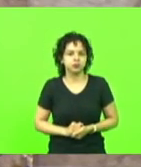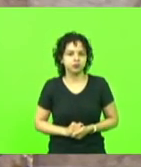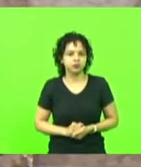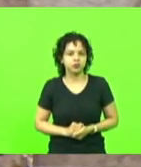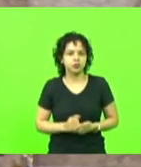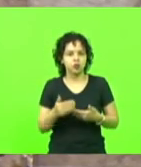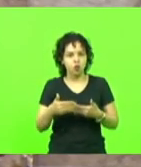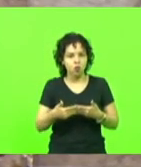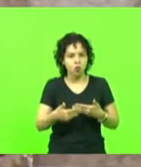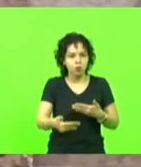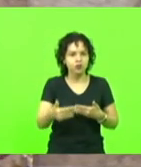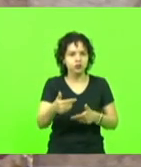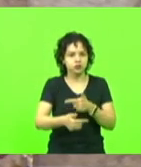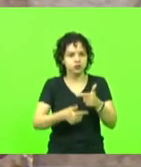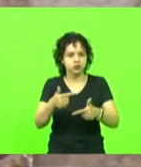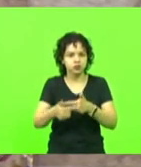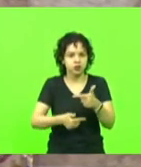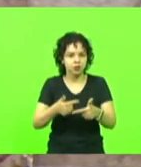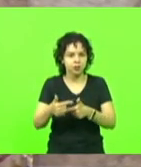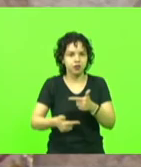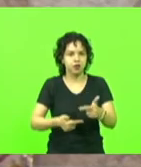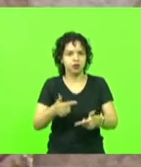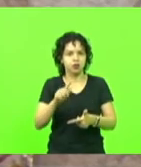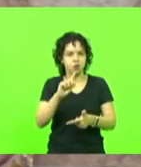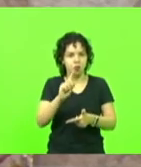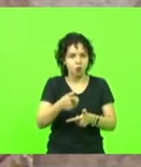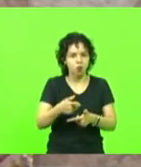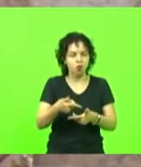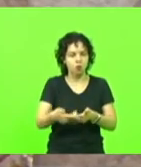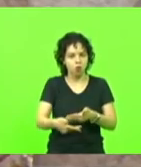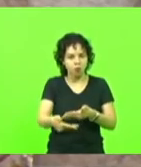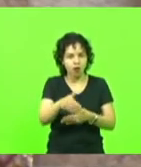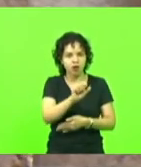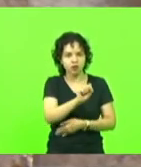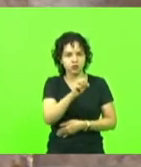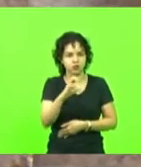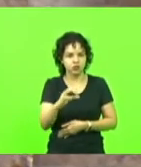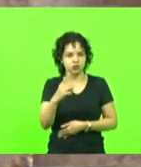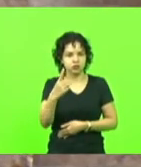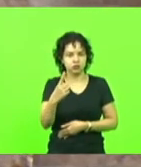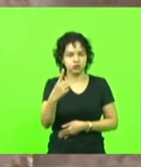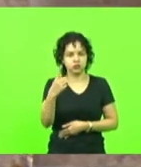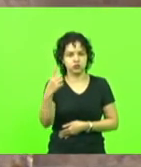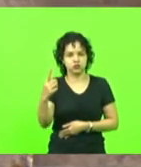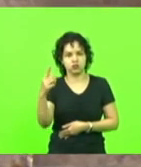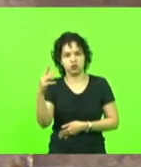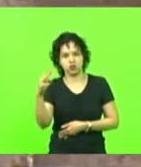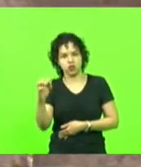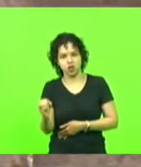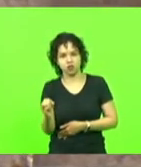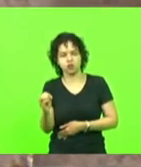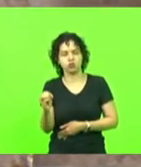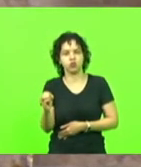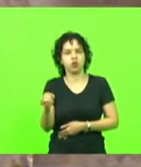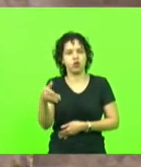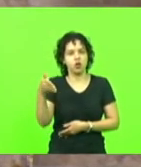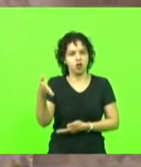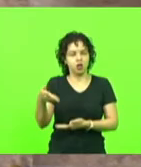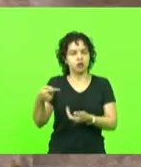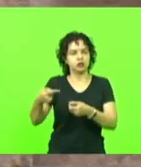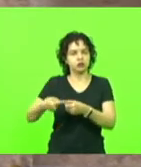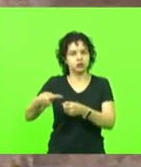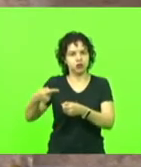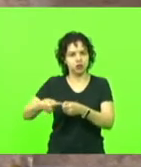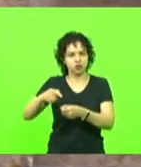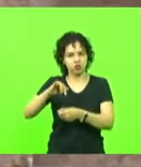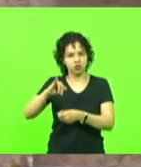de trabalhos, ou seja, a ordem de serviço para a SC-110, que une desde Jaraguá do Sul, Pé da Serra,